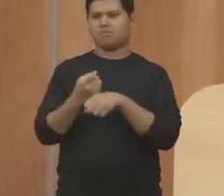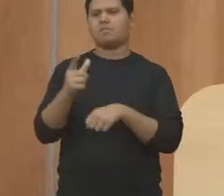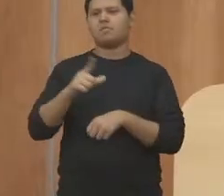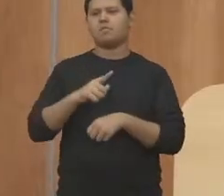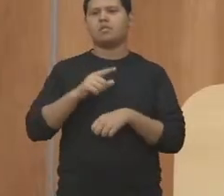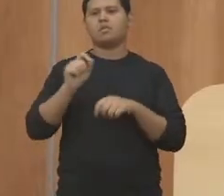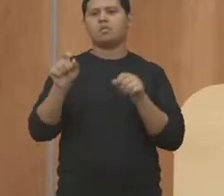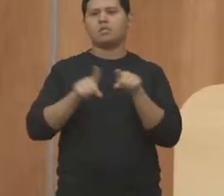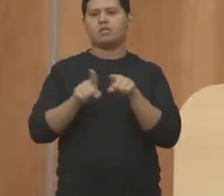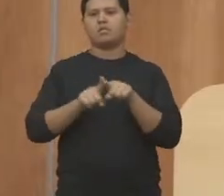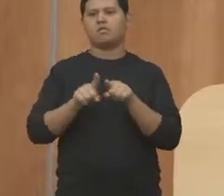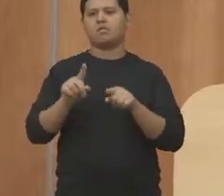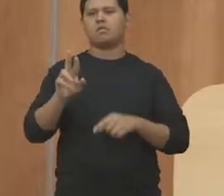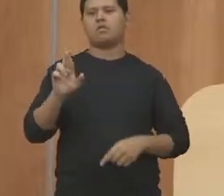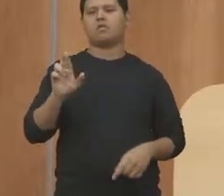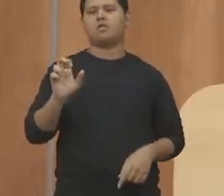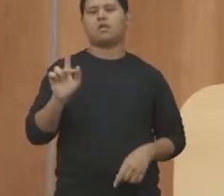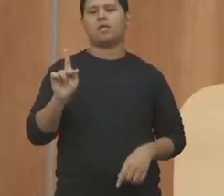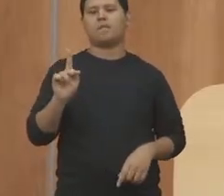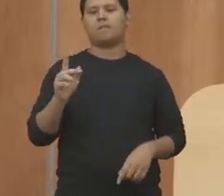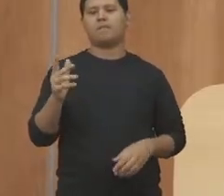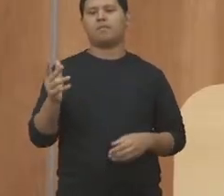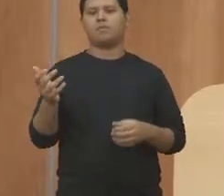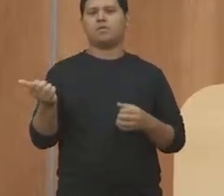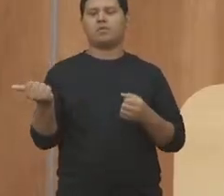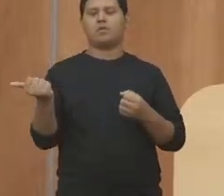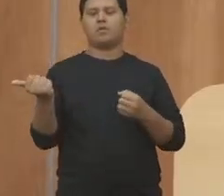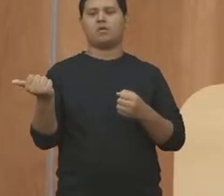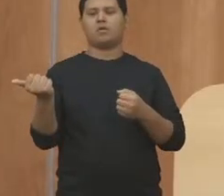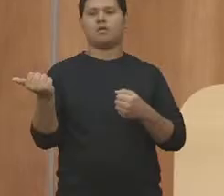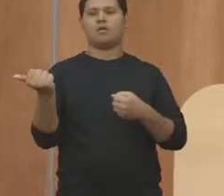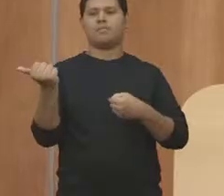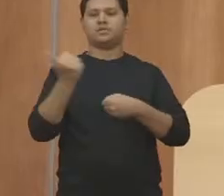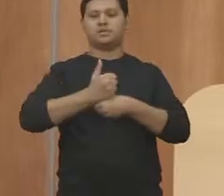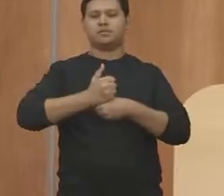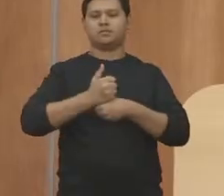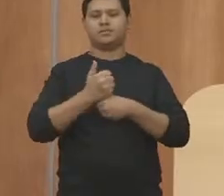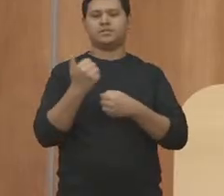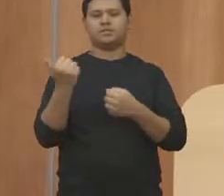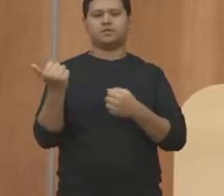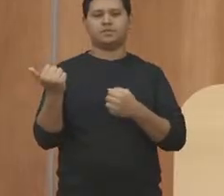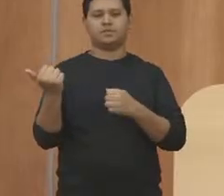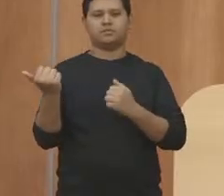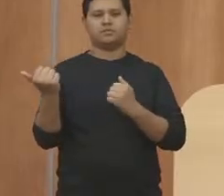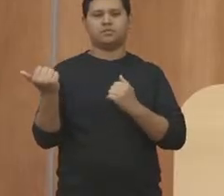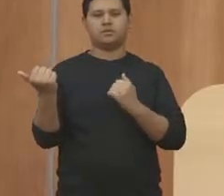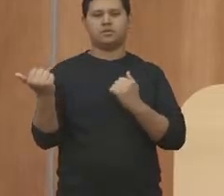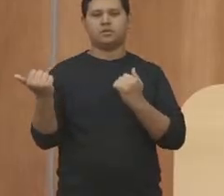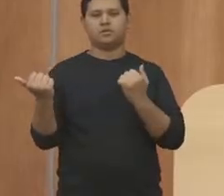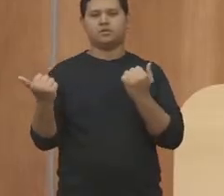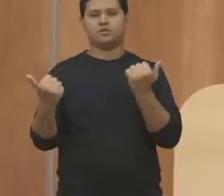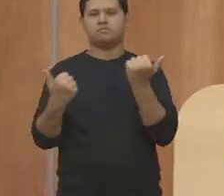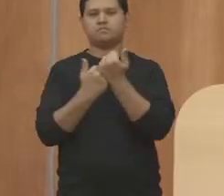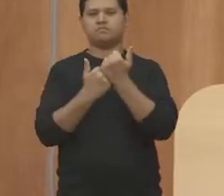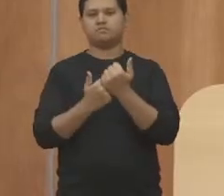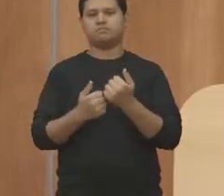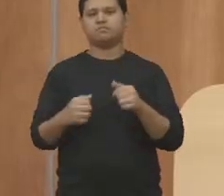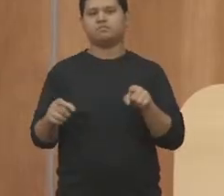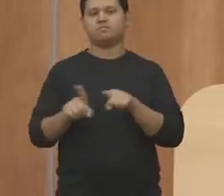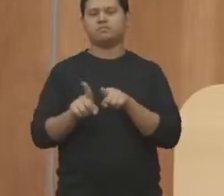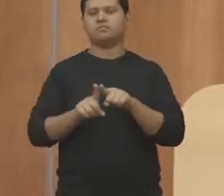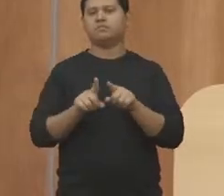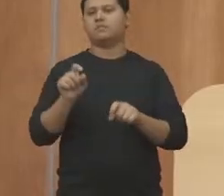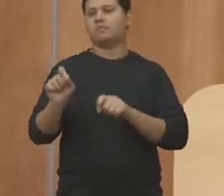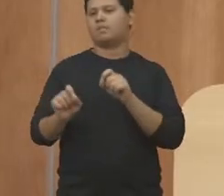temos de reposição. De reposição. Reposição, a gente tem hoje uma grande quantidade de servidores em idade de aposentadoria,